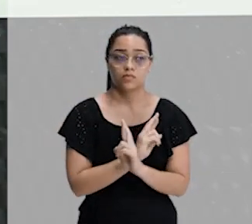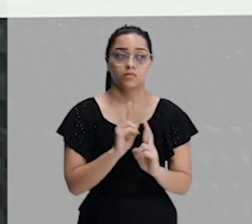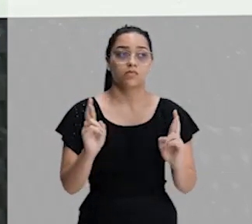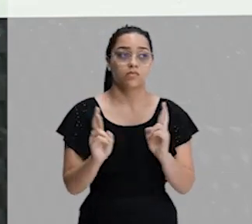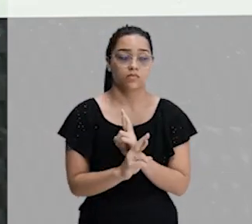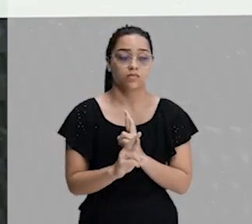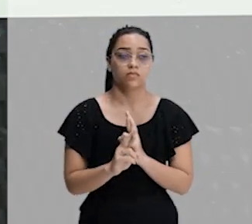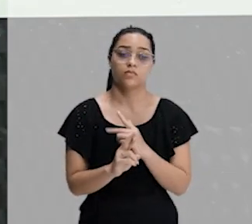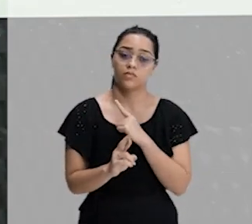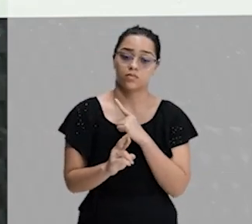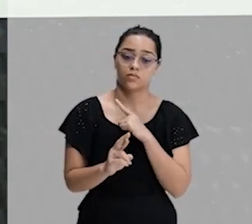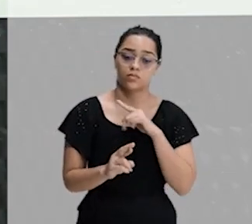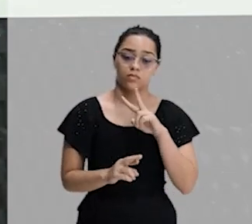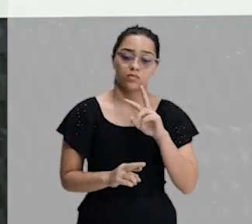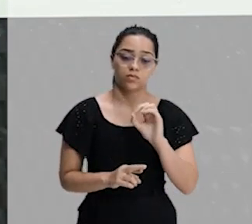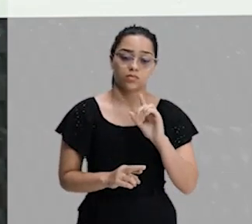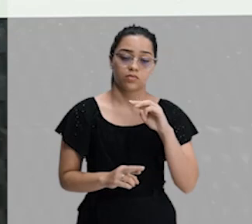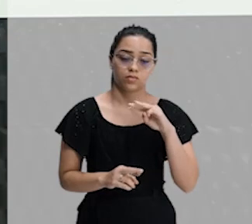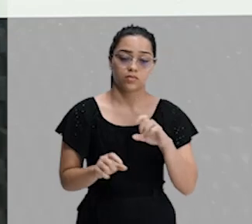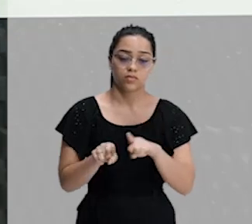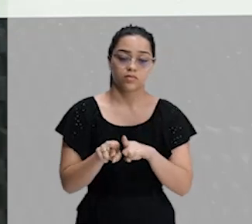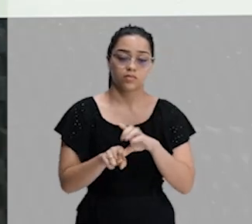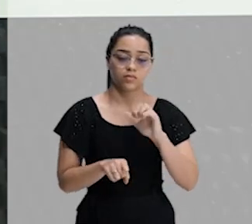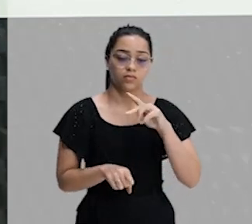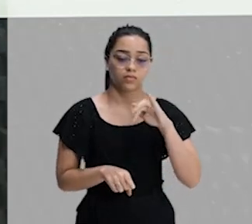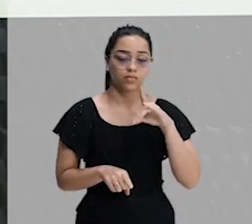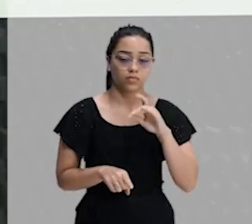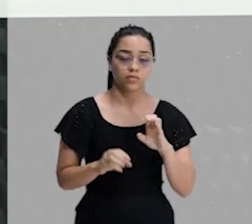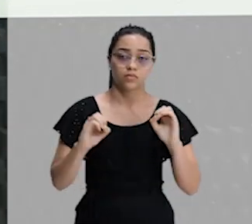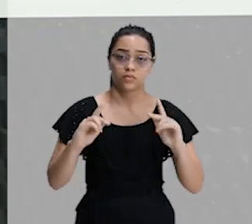relações que envolvem volume e capacidade,